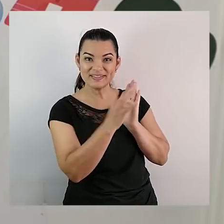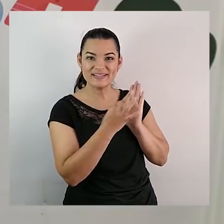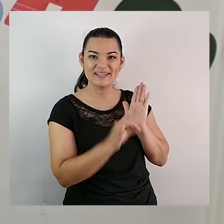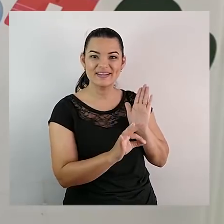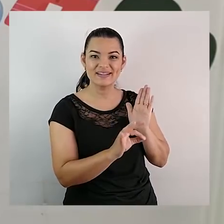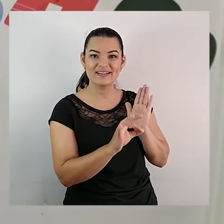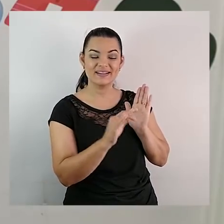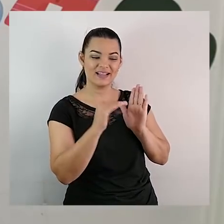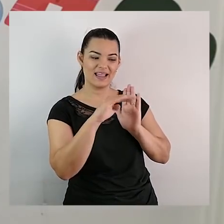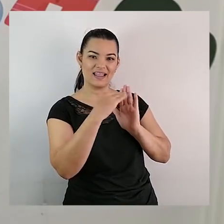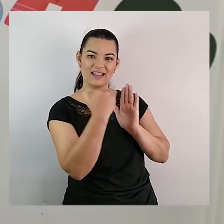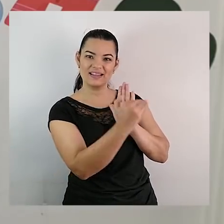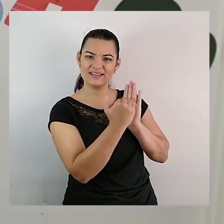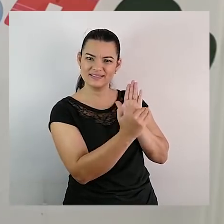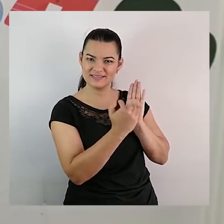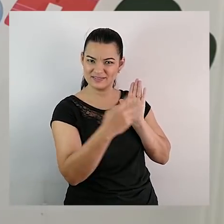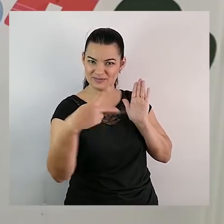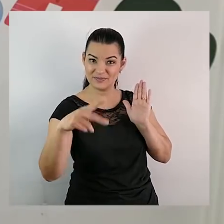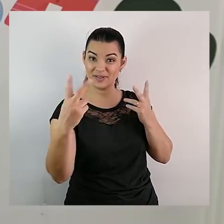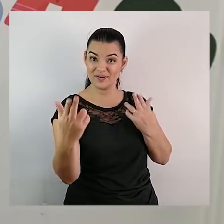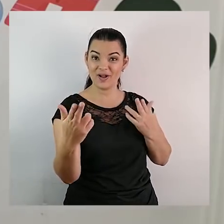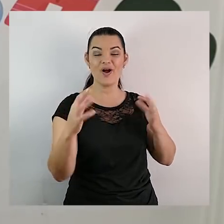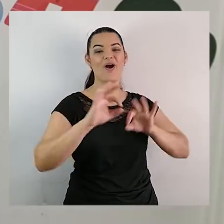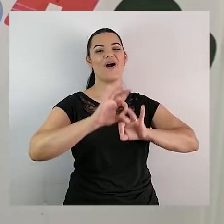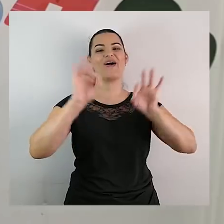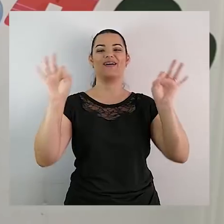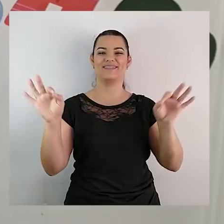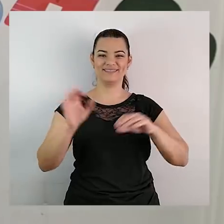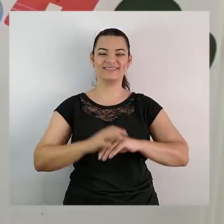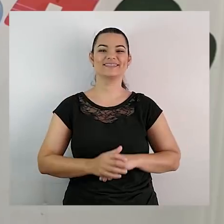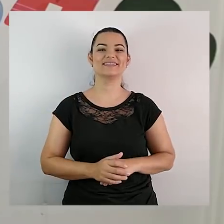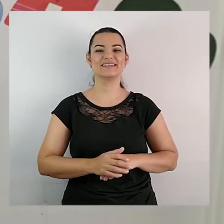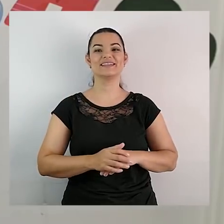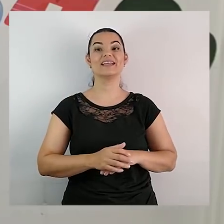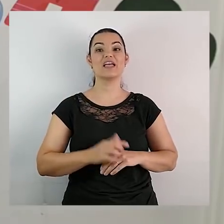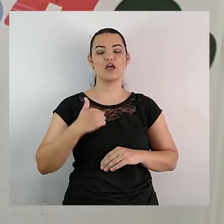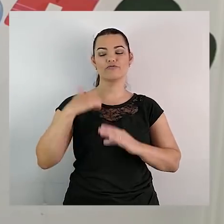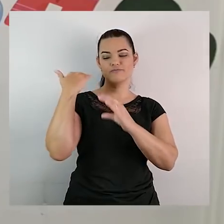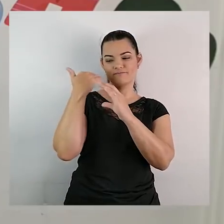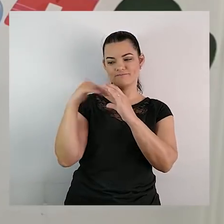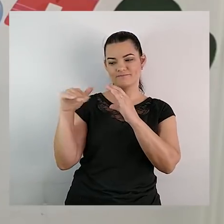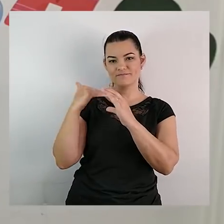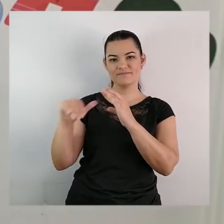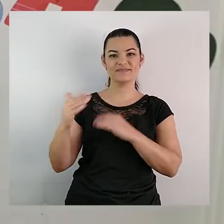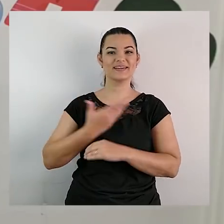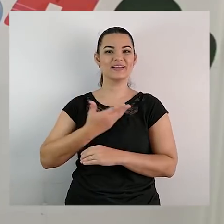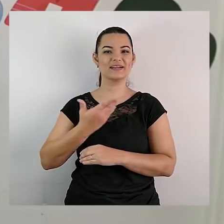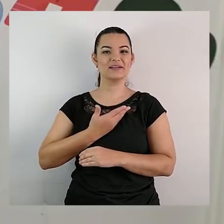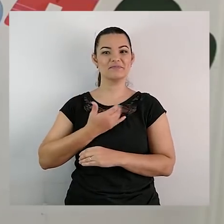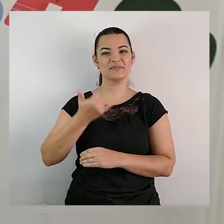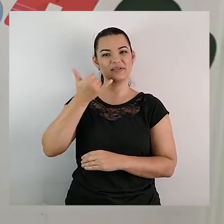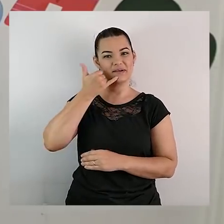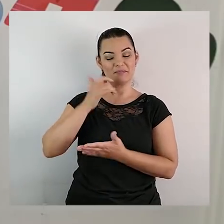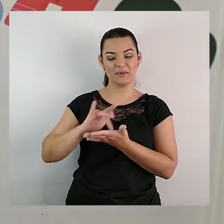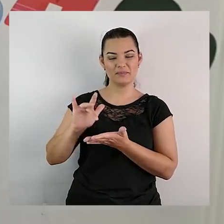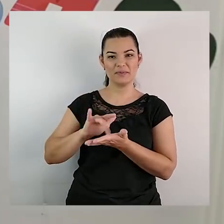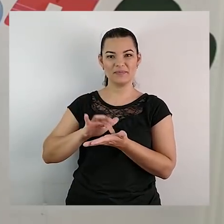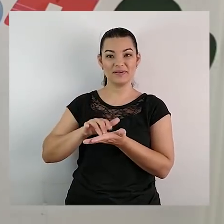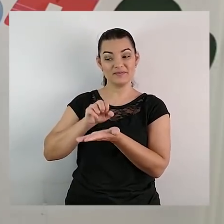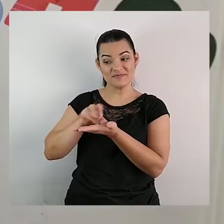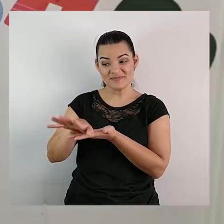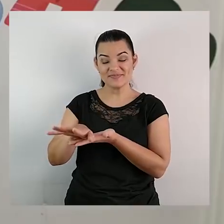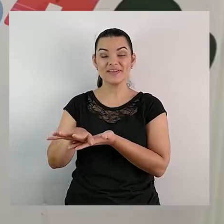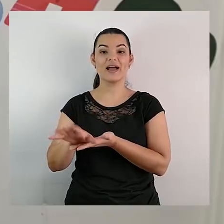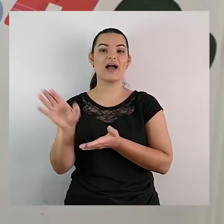E aí, acertei? Conferiu aí com a sua lista também? Ótimo, então já vou mandar mensagem